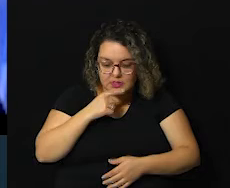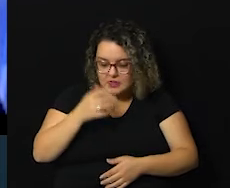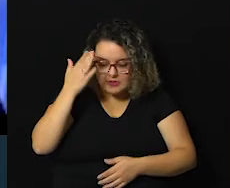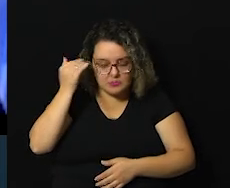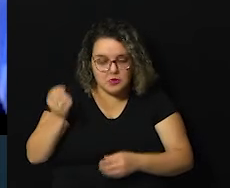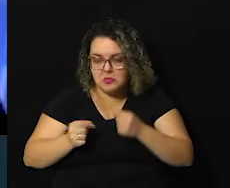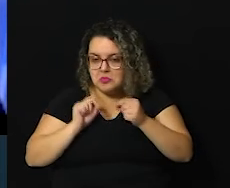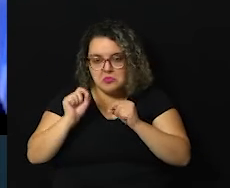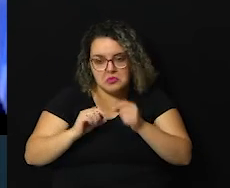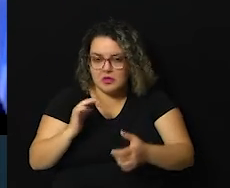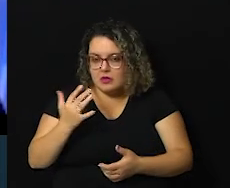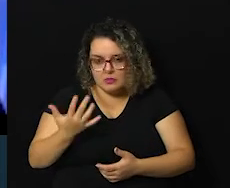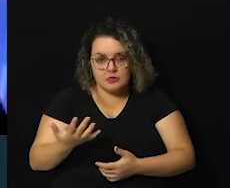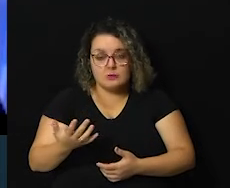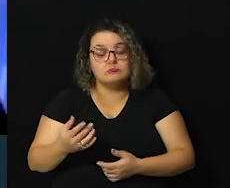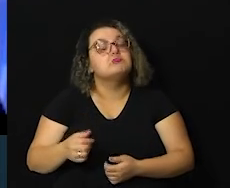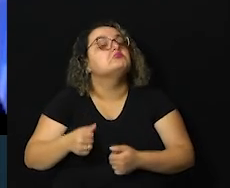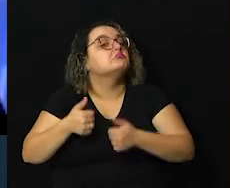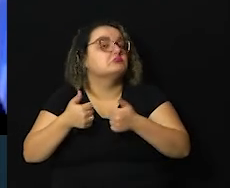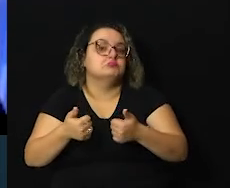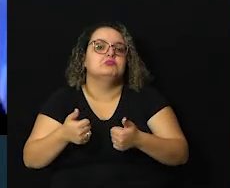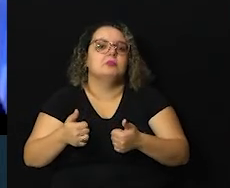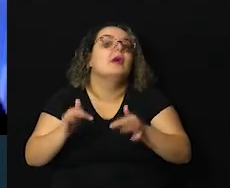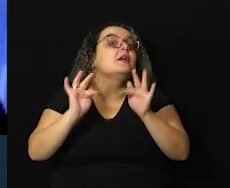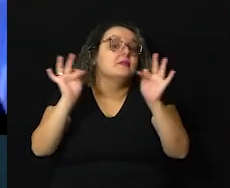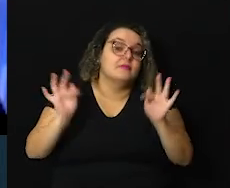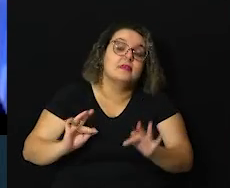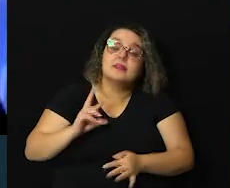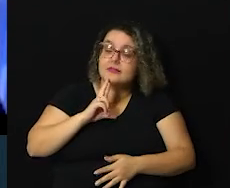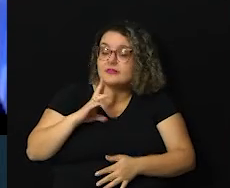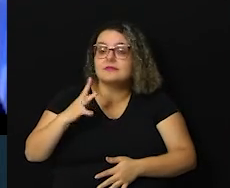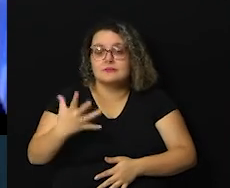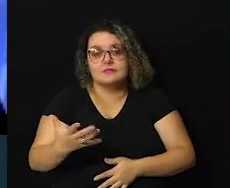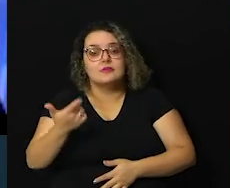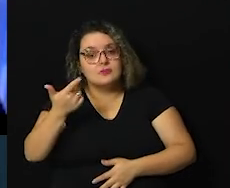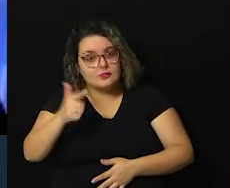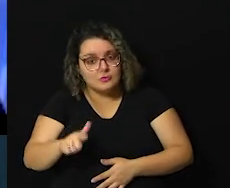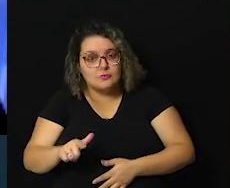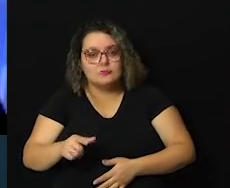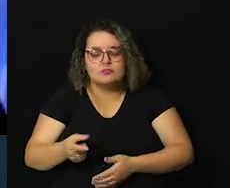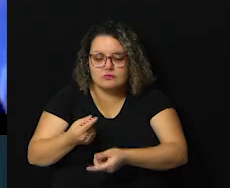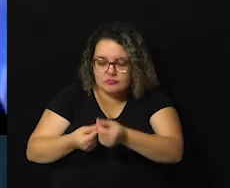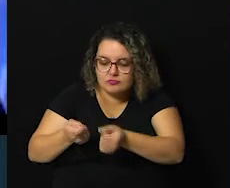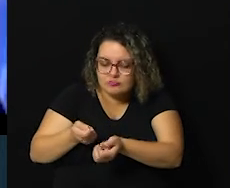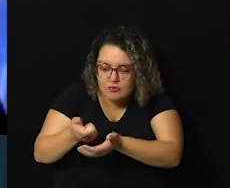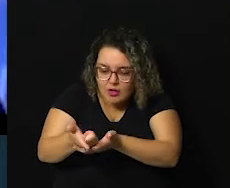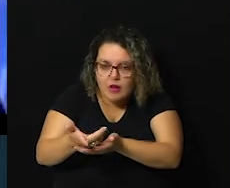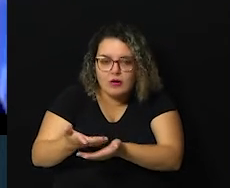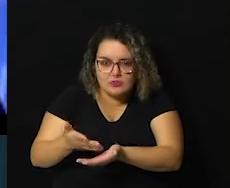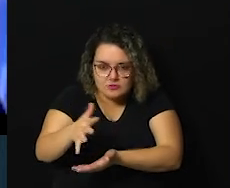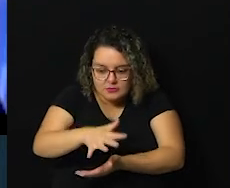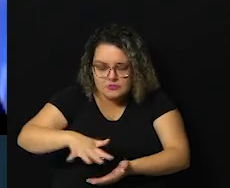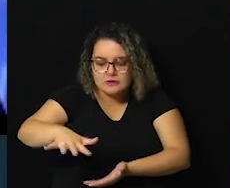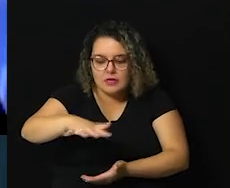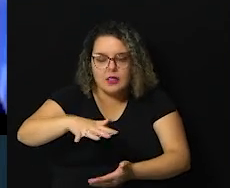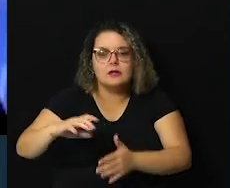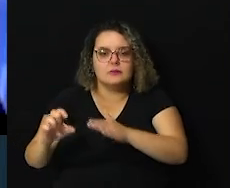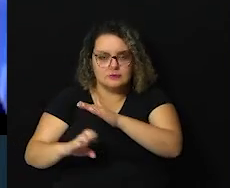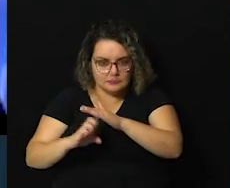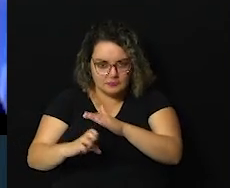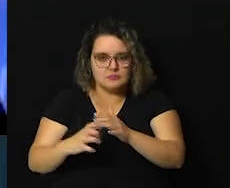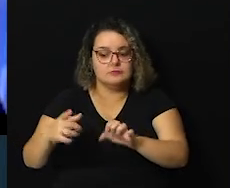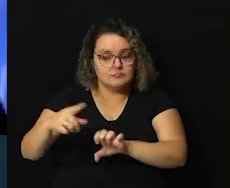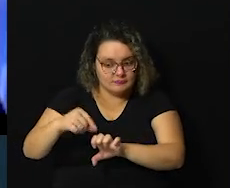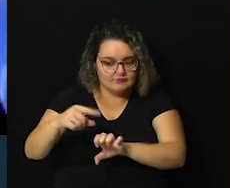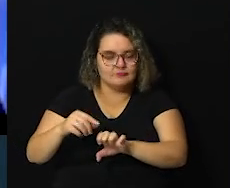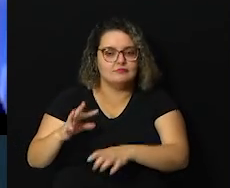acontecer é super super bem e a gente tá bem feliz com o resultado E vamos continuar investindo continuar empreendendo nessa